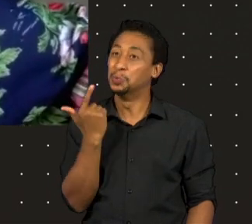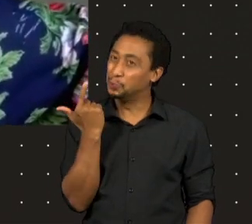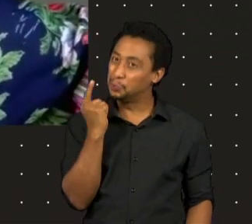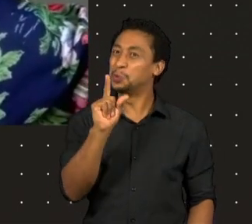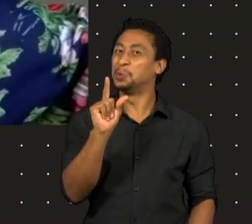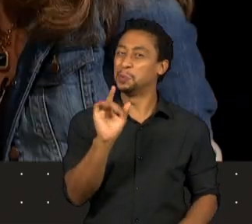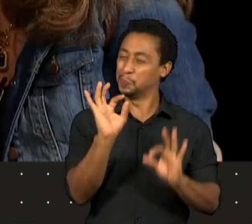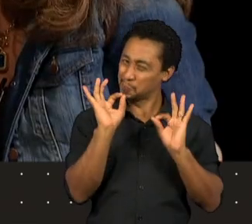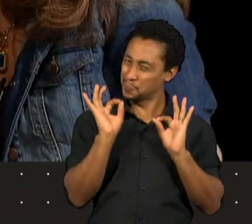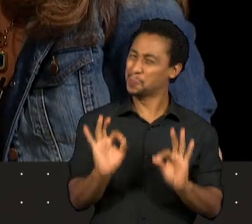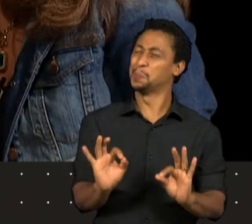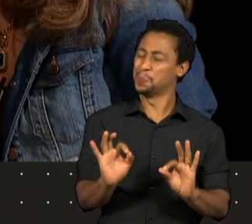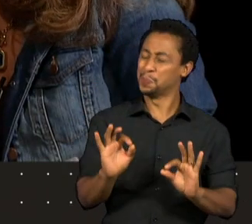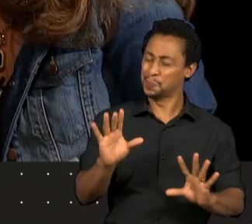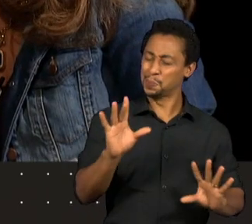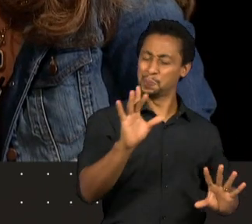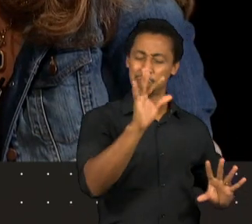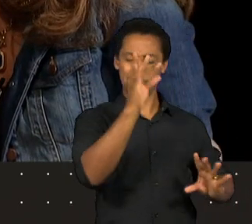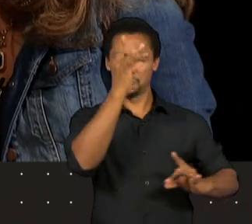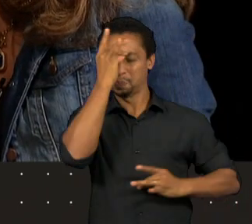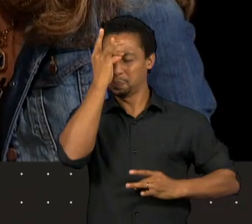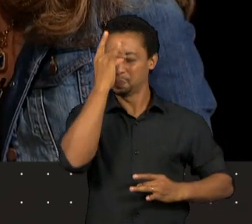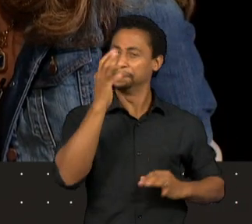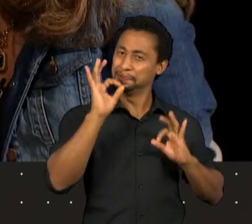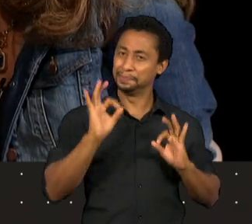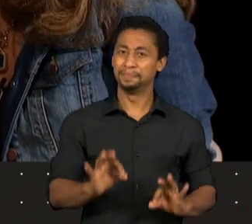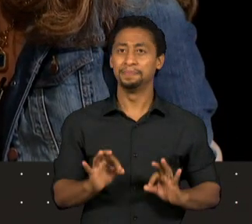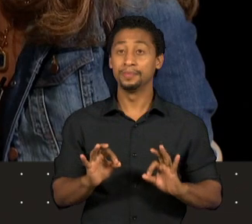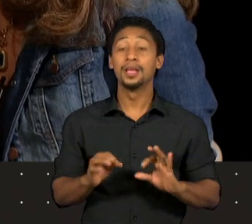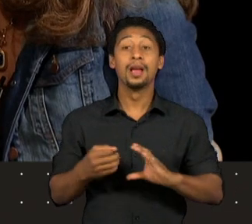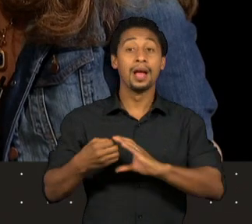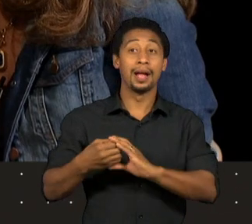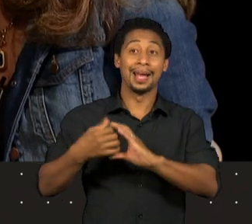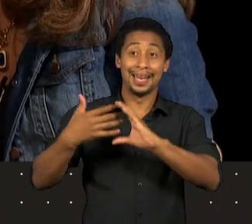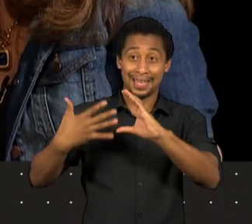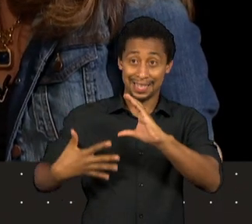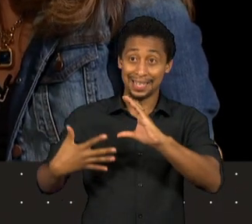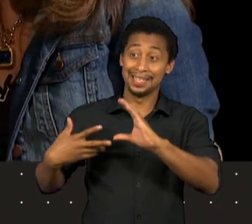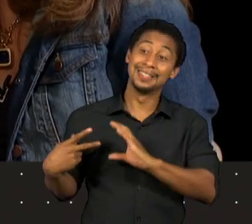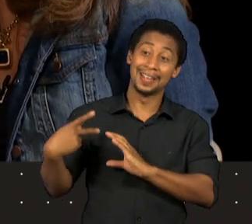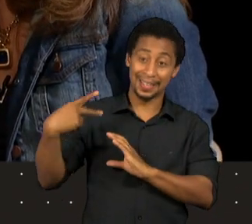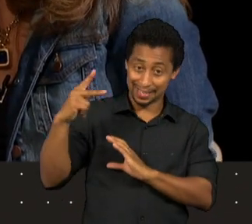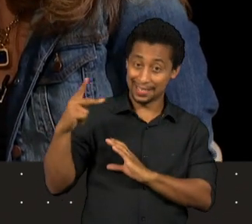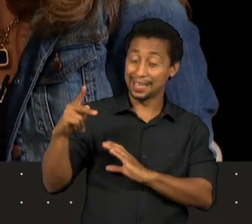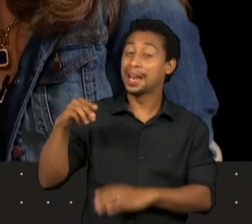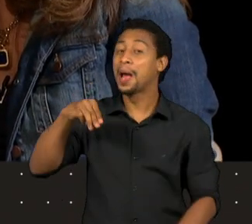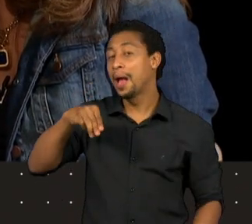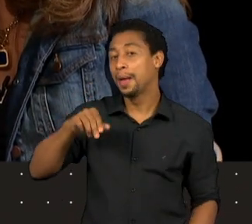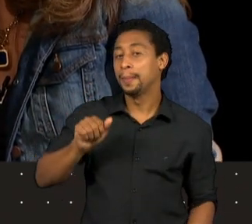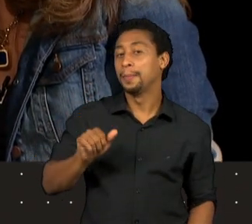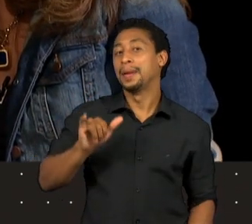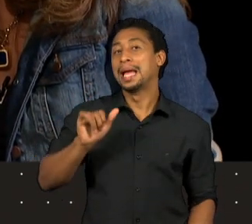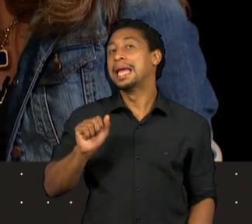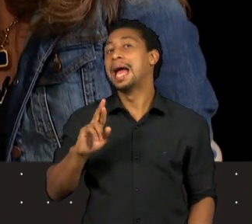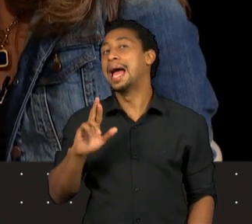personagem brilhantemente. E ela tem uma característica que eu conheci nesse espetáculo, que eu acho